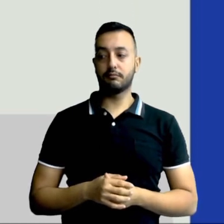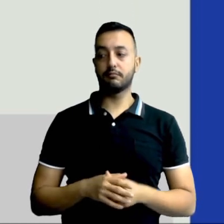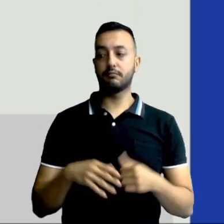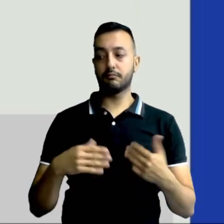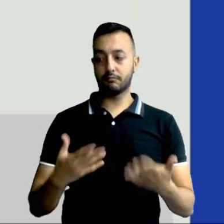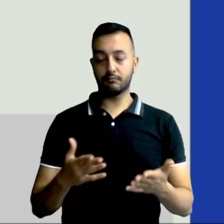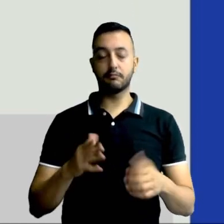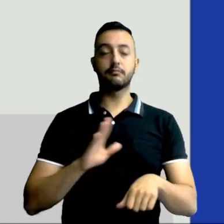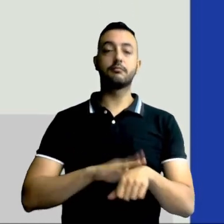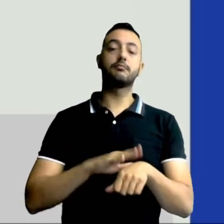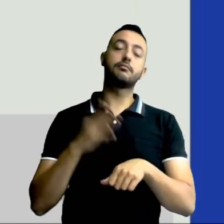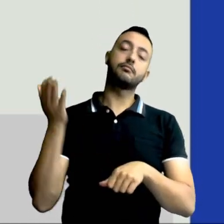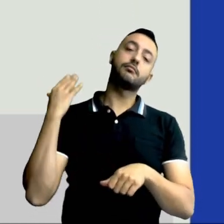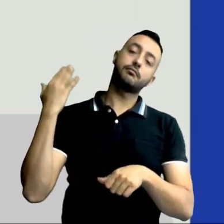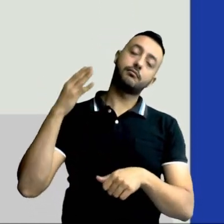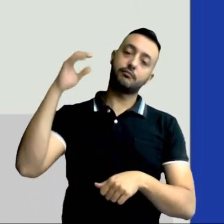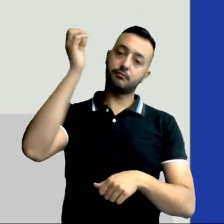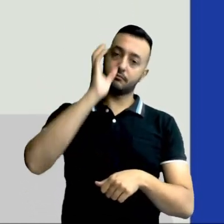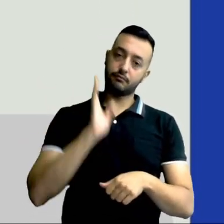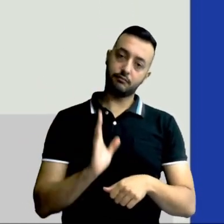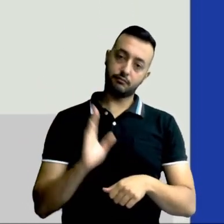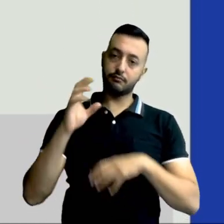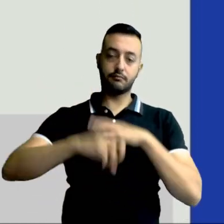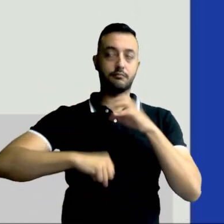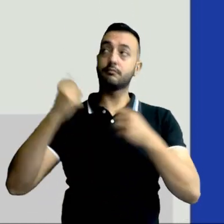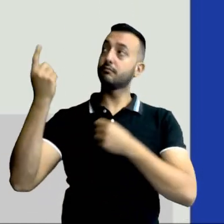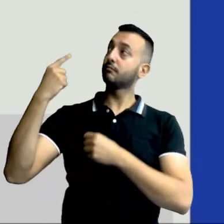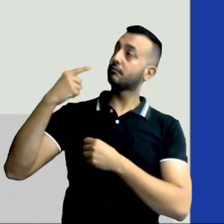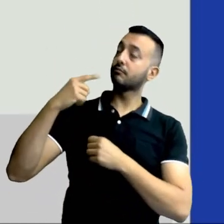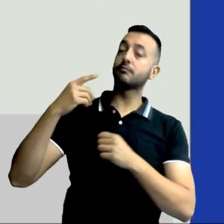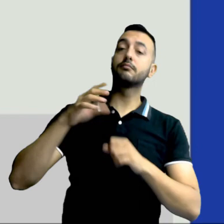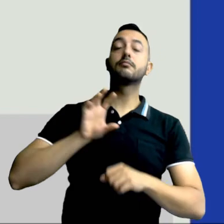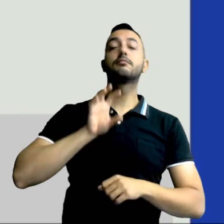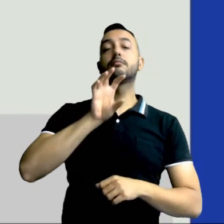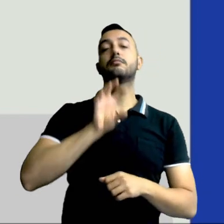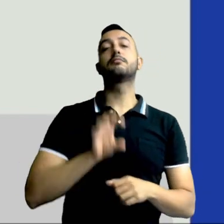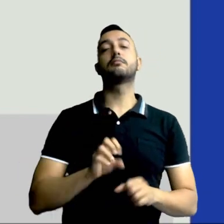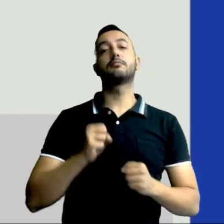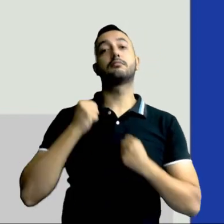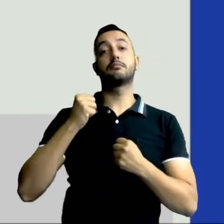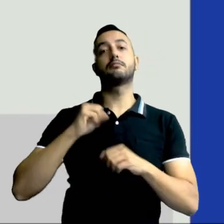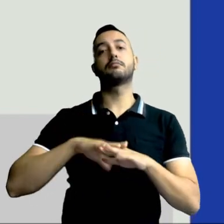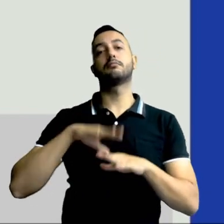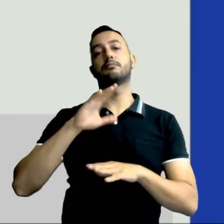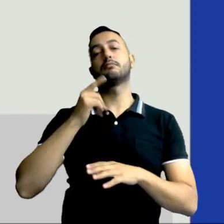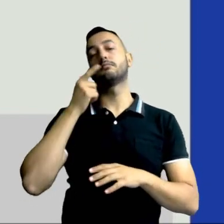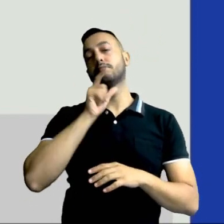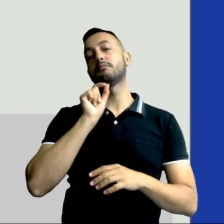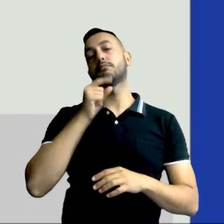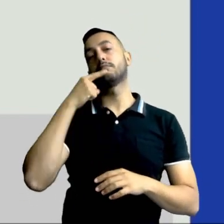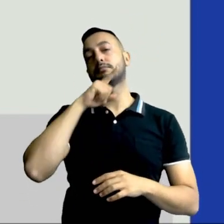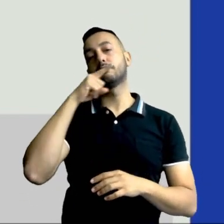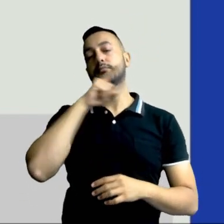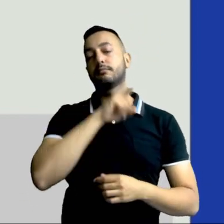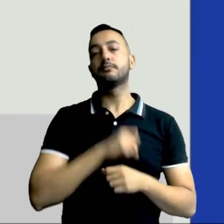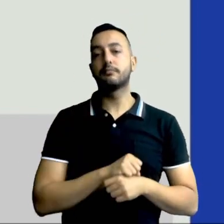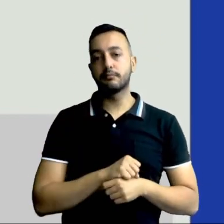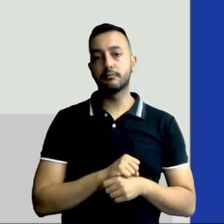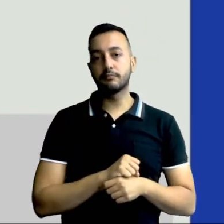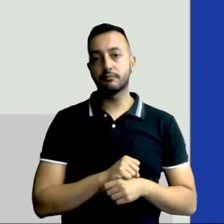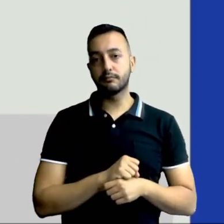bom então na época do Brasil colonial que capitania prosperou graças ao sucesso obtido com a cana-de-açúcar